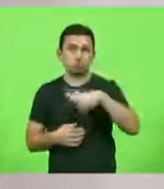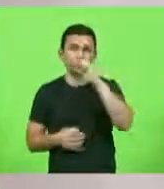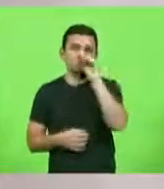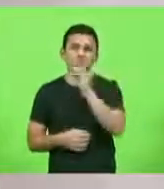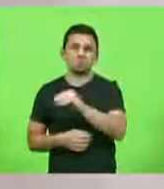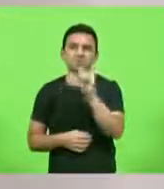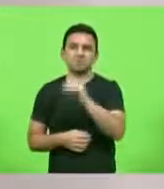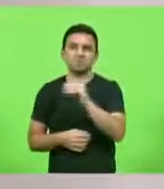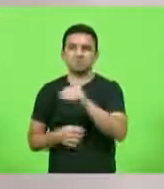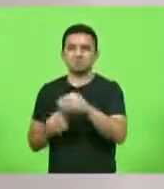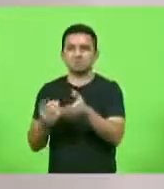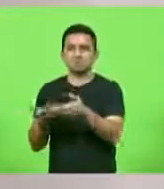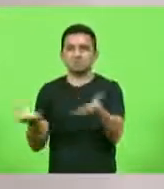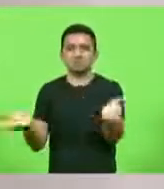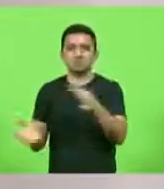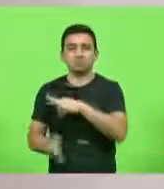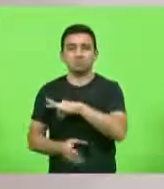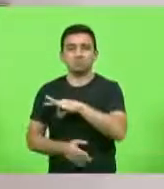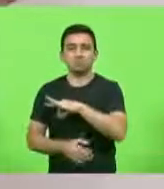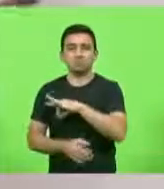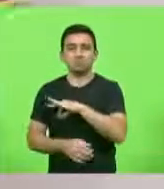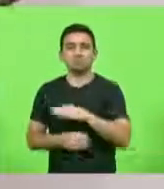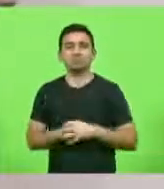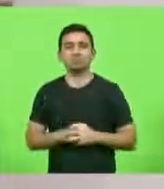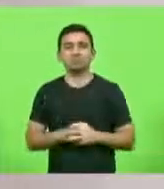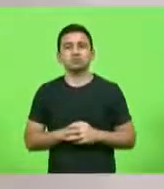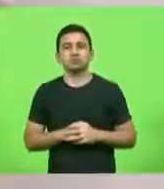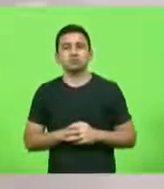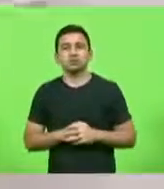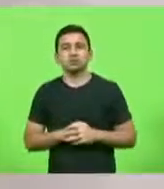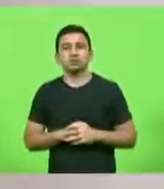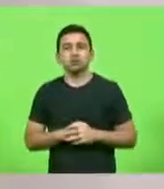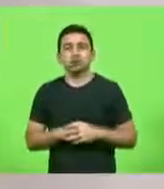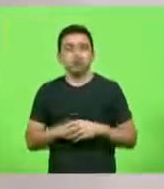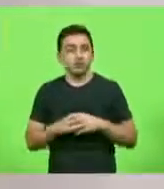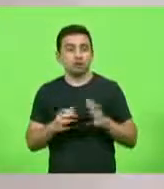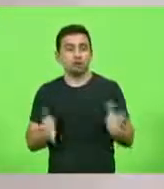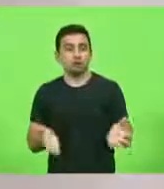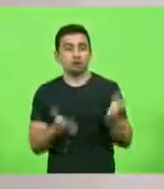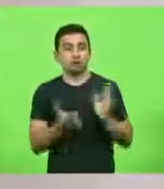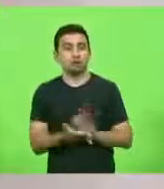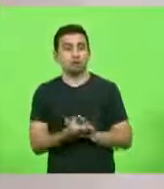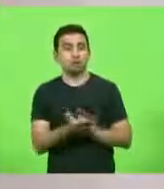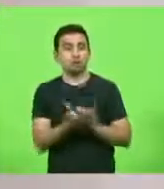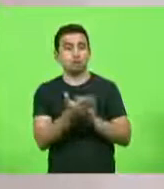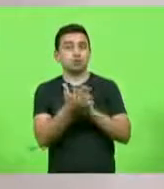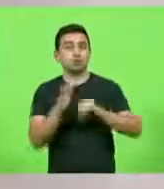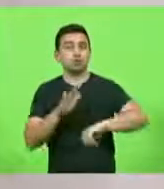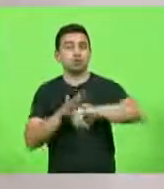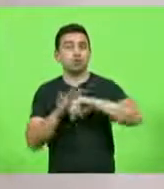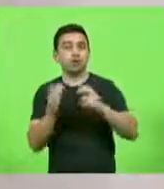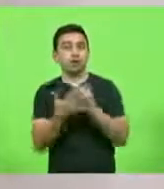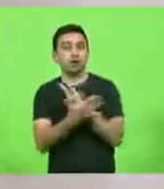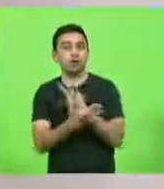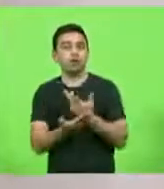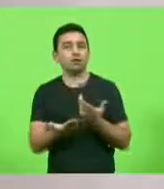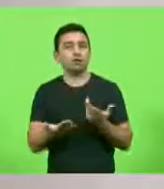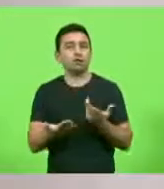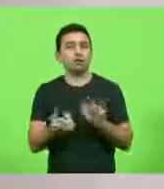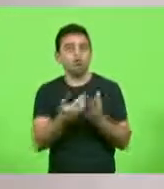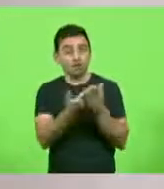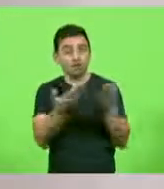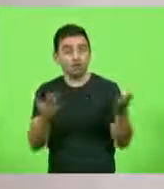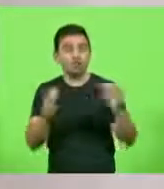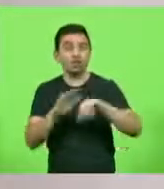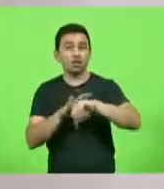menosprezam a polícia e glorificam a criminalidade, só que essa criminalidade,